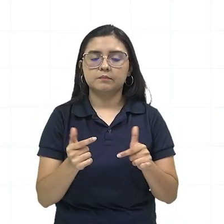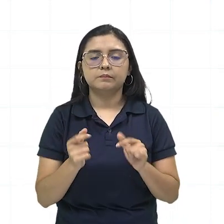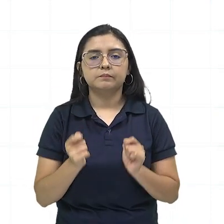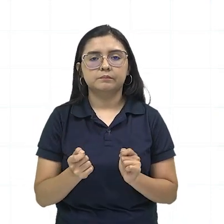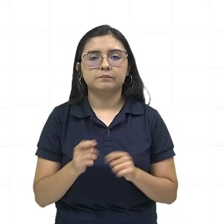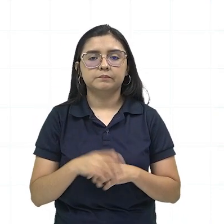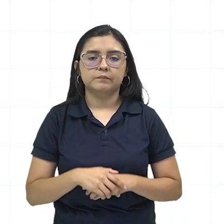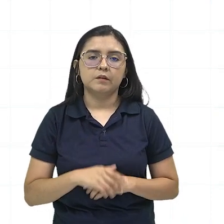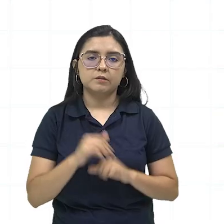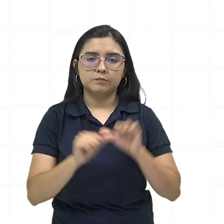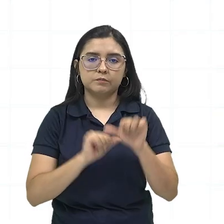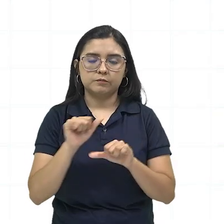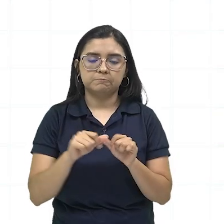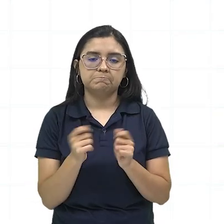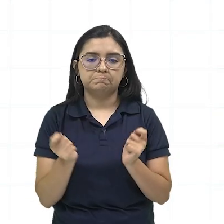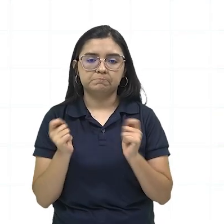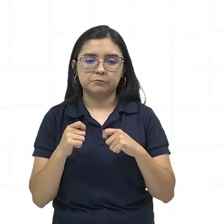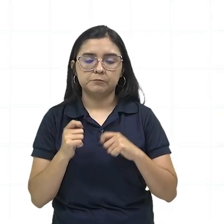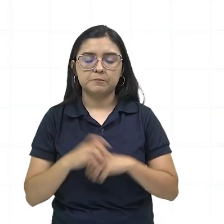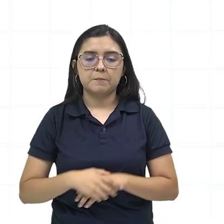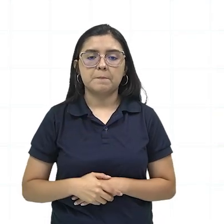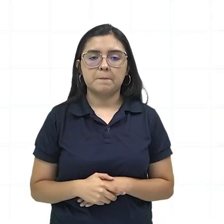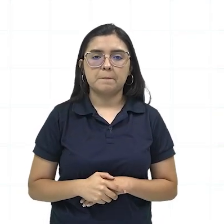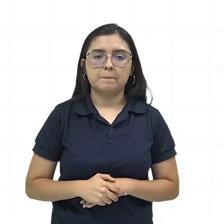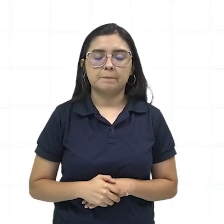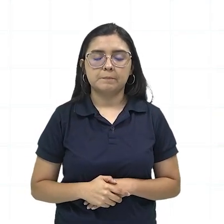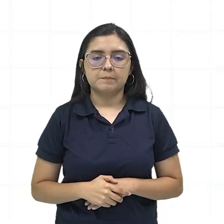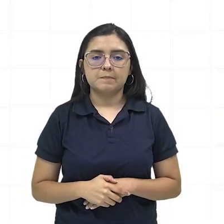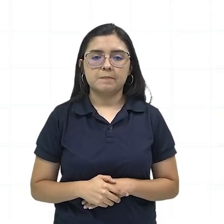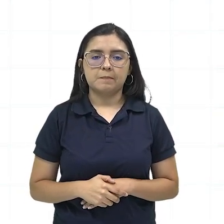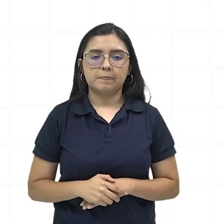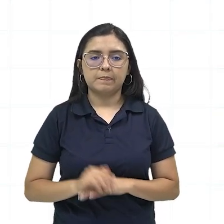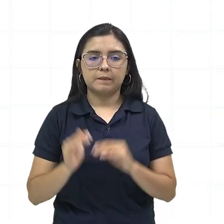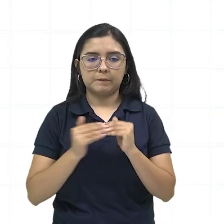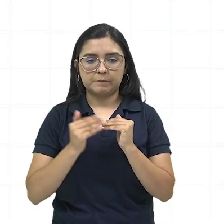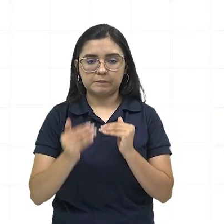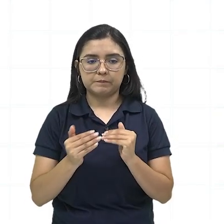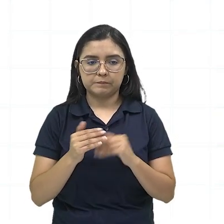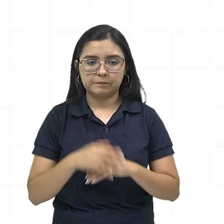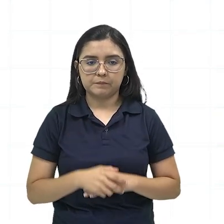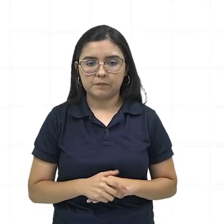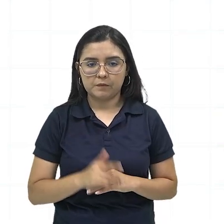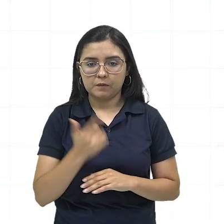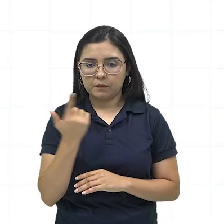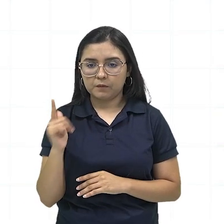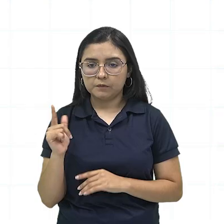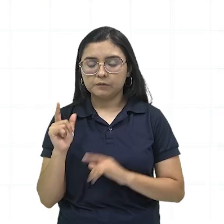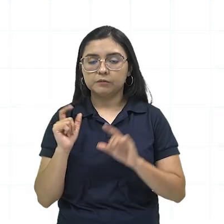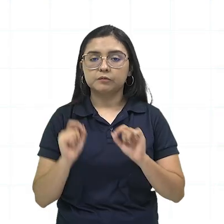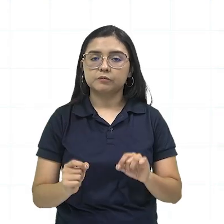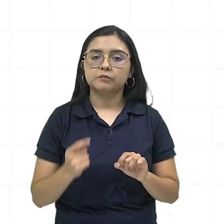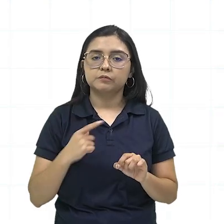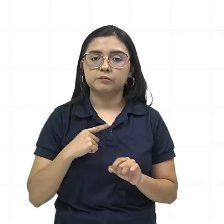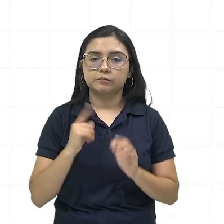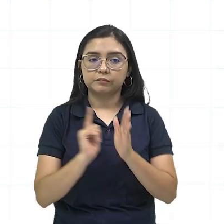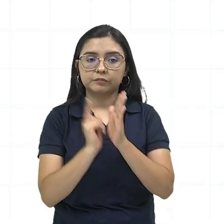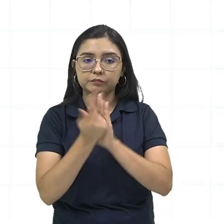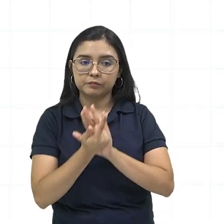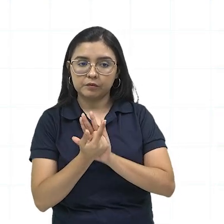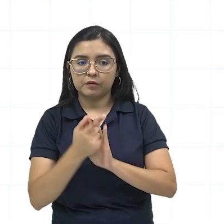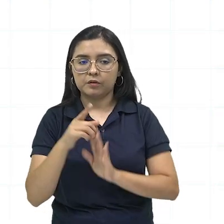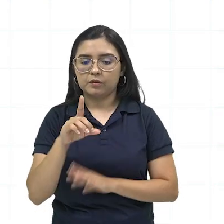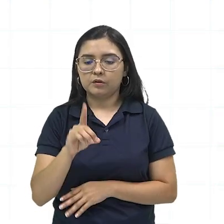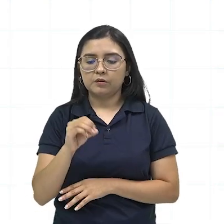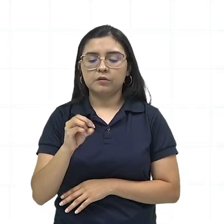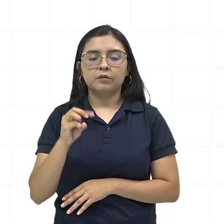mudanças são mais eficientes, perfeito? Na sequência, nosso próximo gênero de divulgação científica são